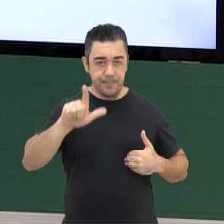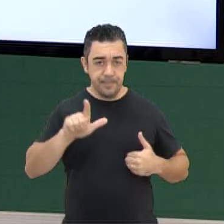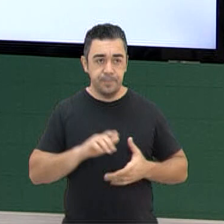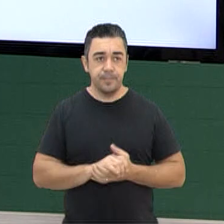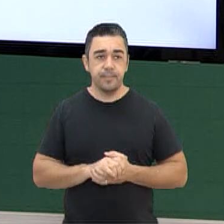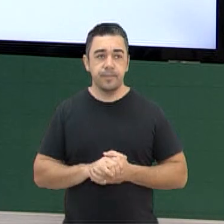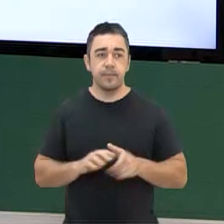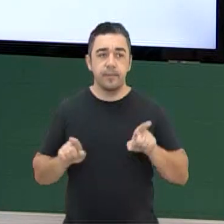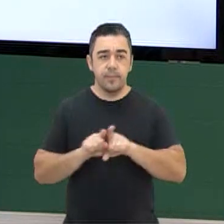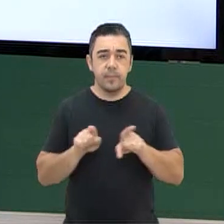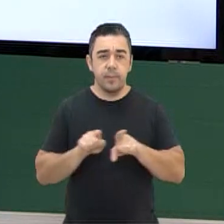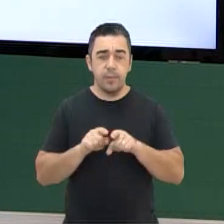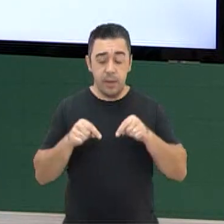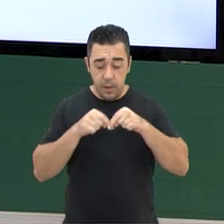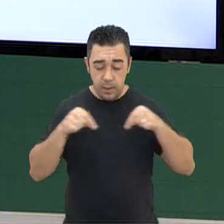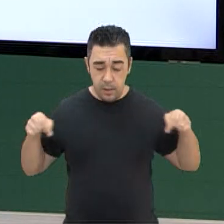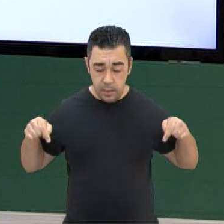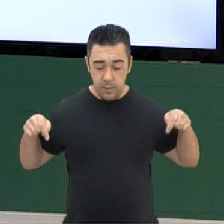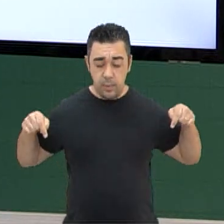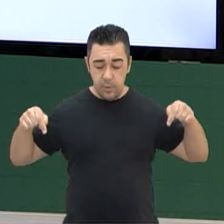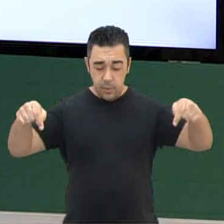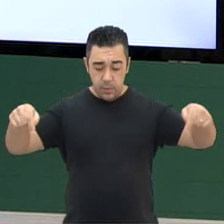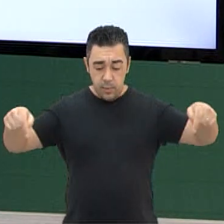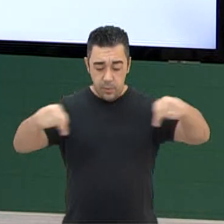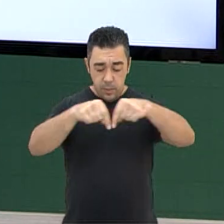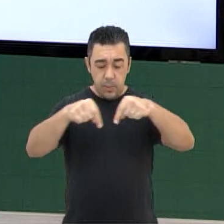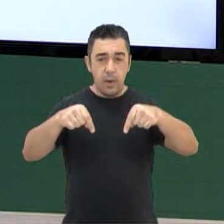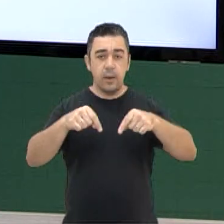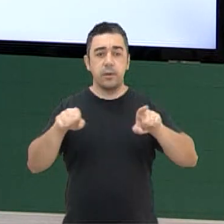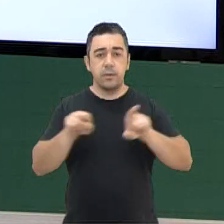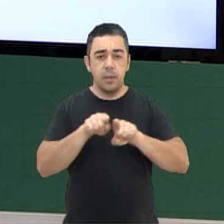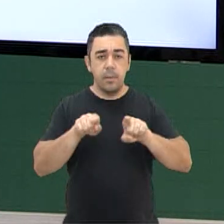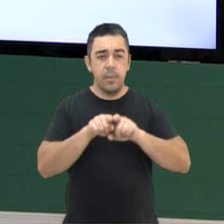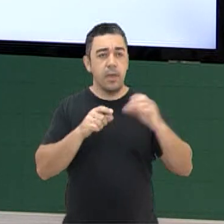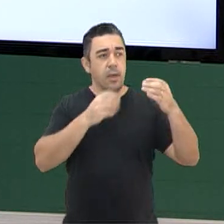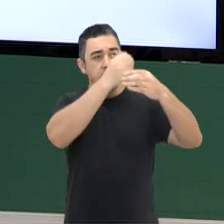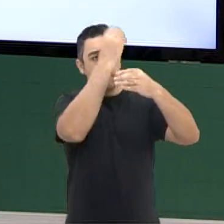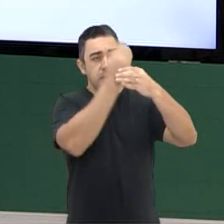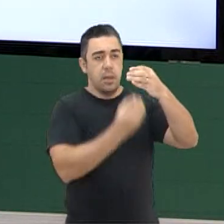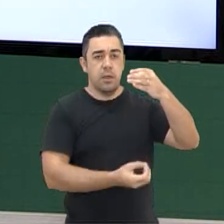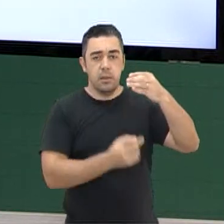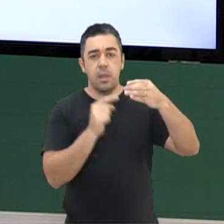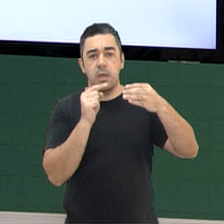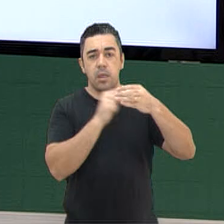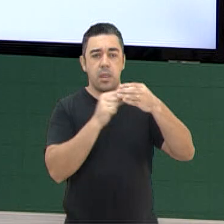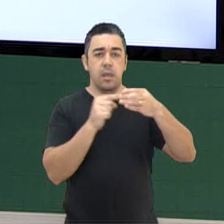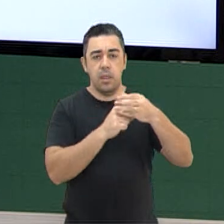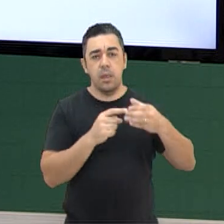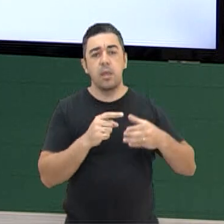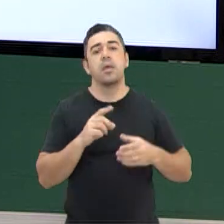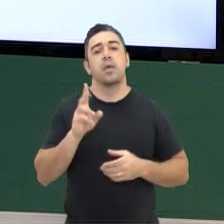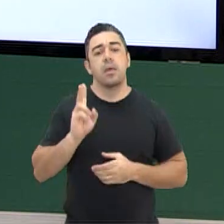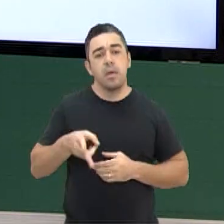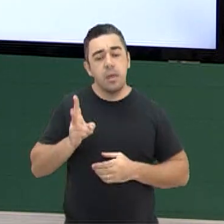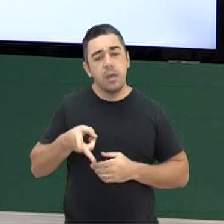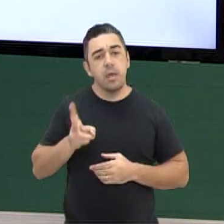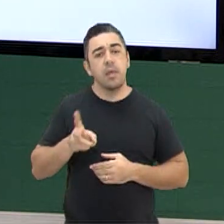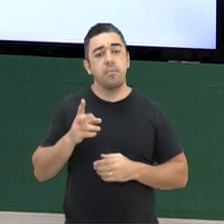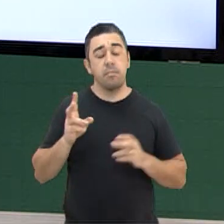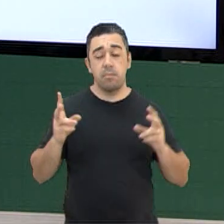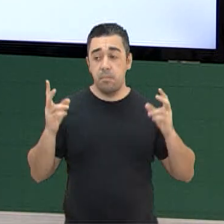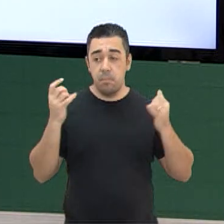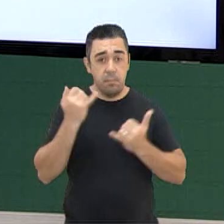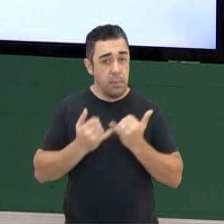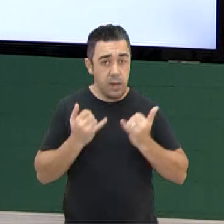As dimensões da quadra, as tabelas, a cesta, são todas as mesmas considerando